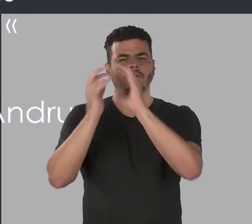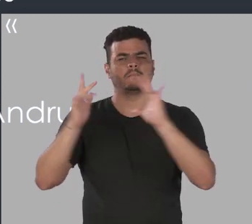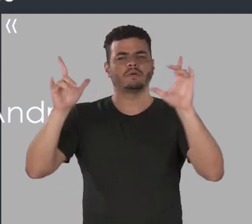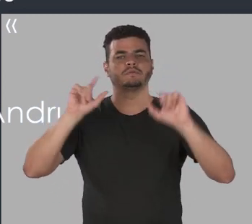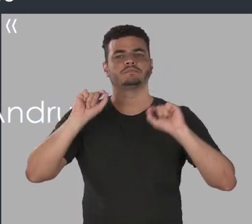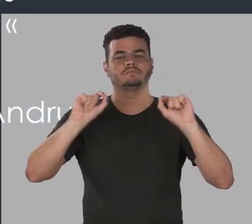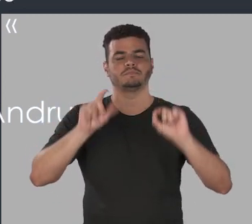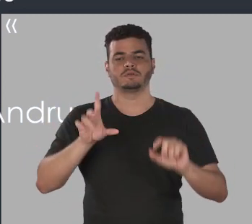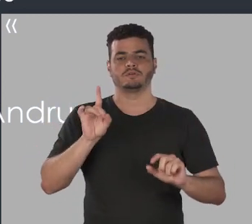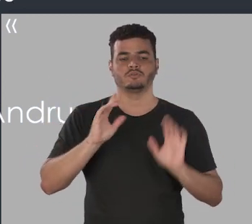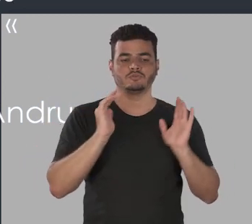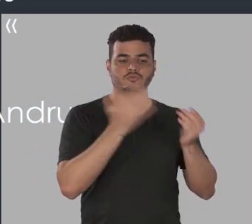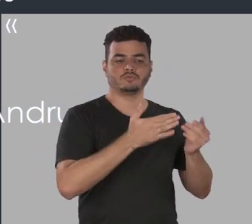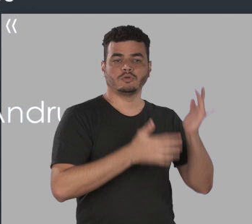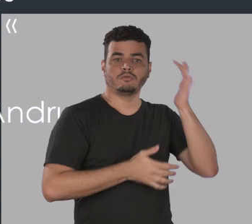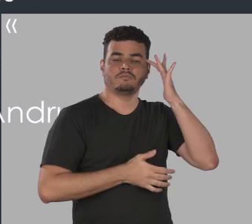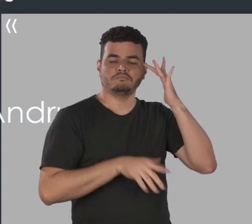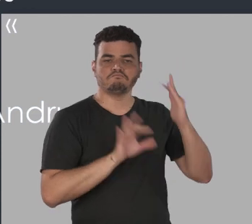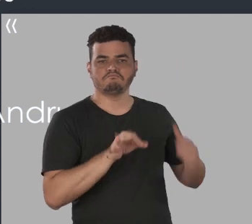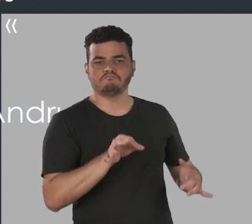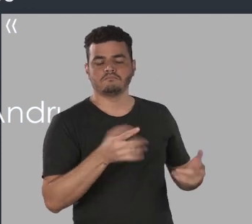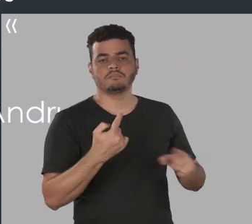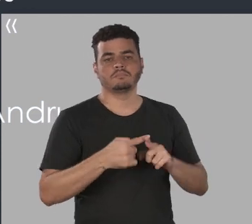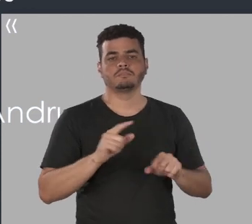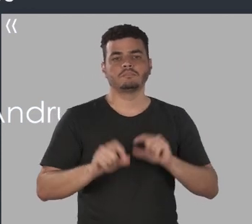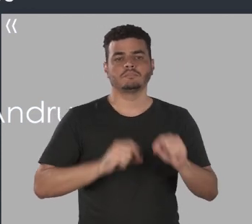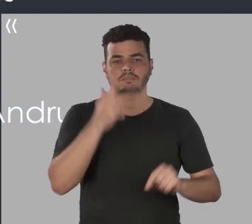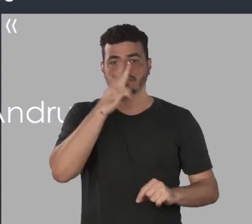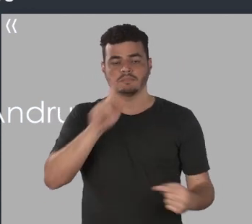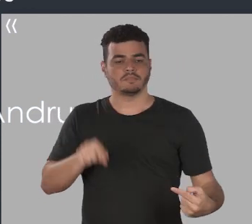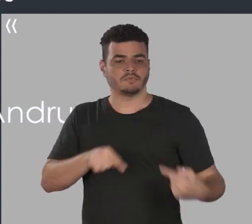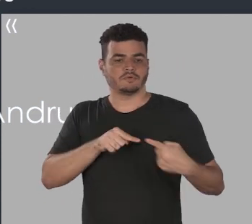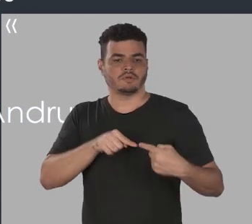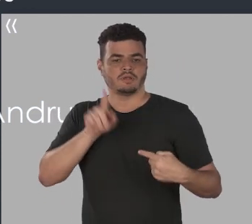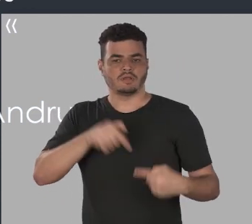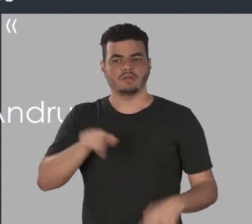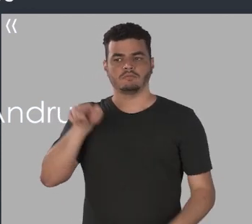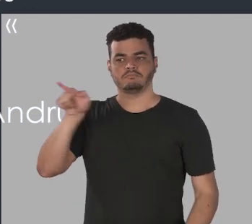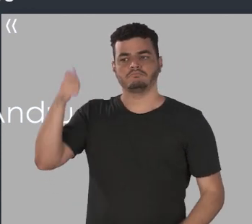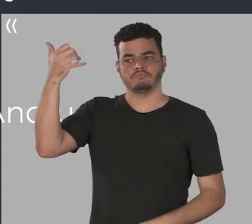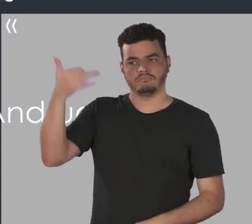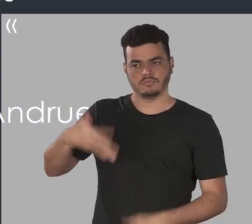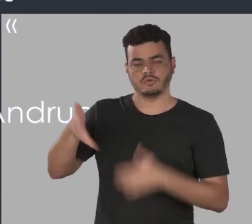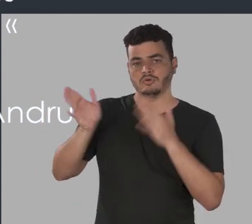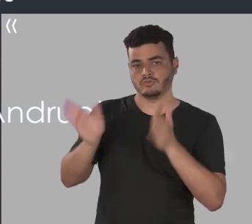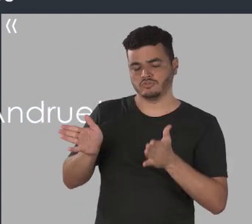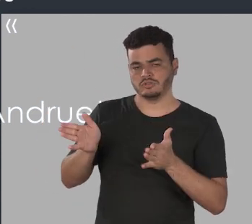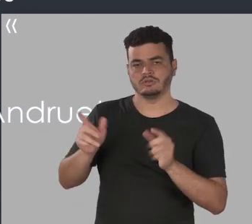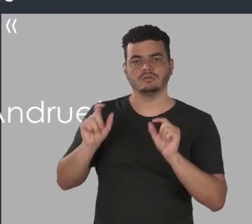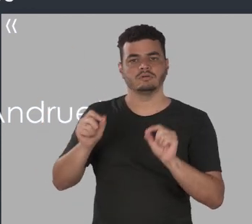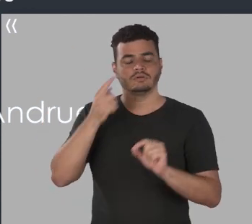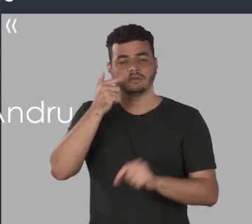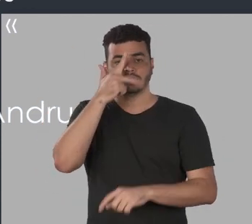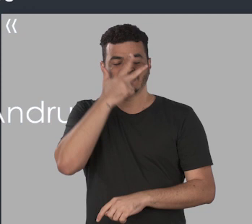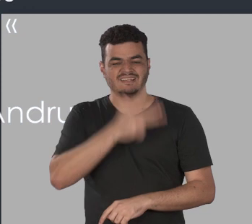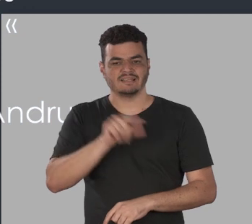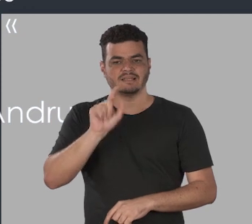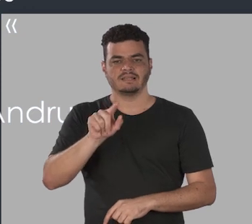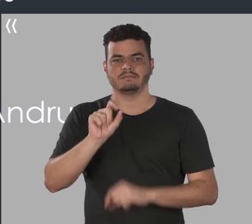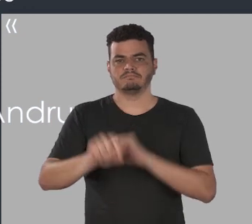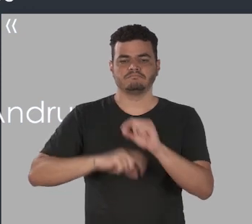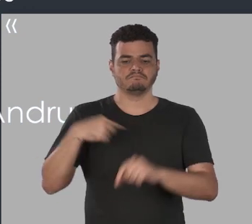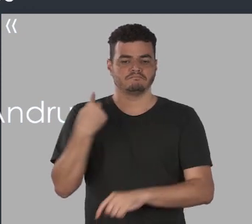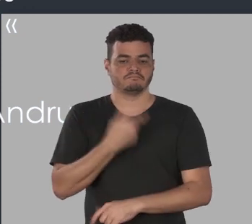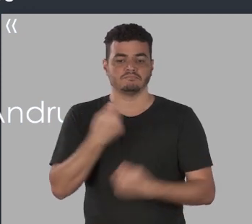imaginada dos adultos, Então, por quê? Porque está assimilada, como disse Maria Teresa